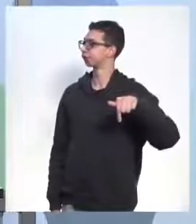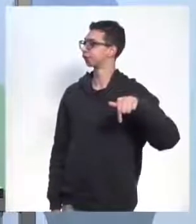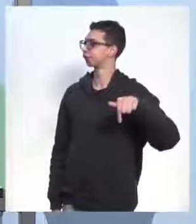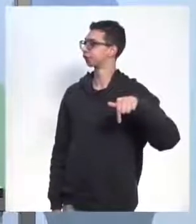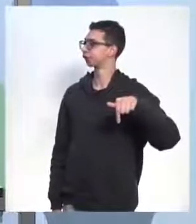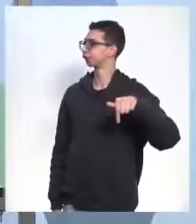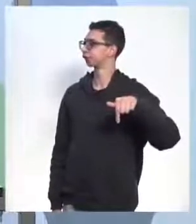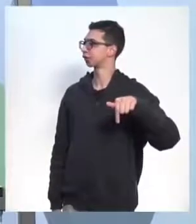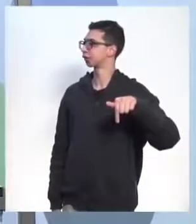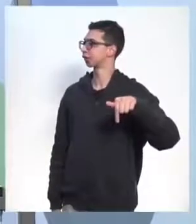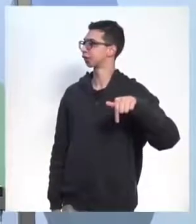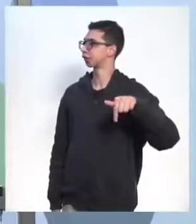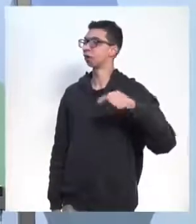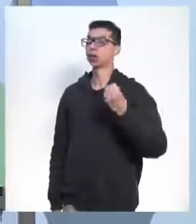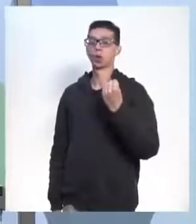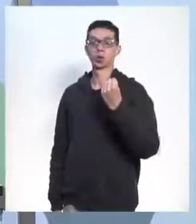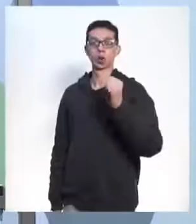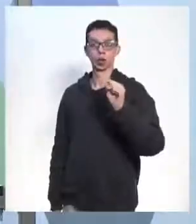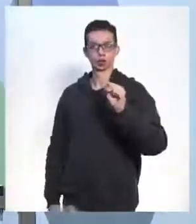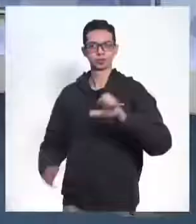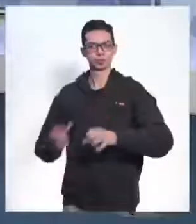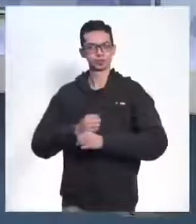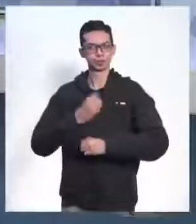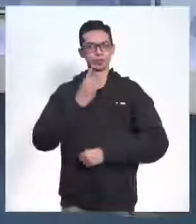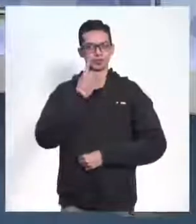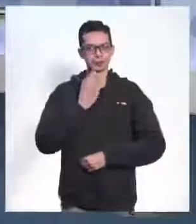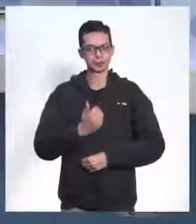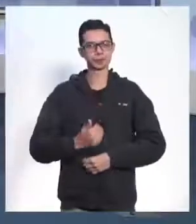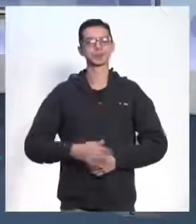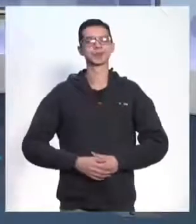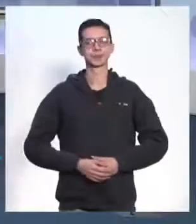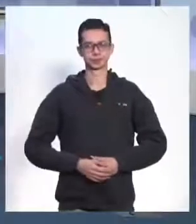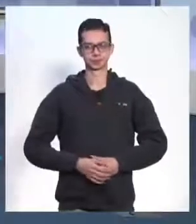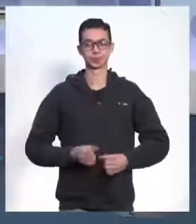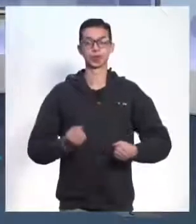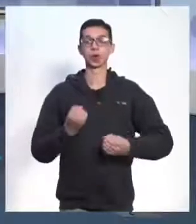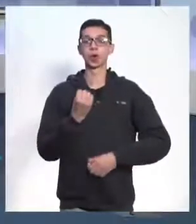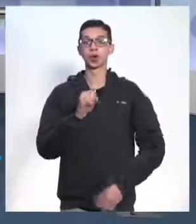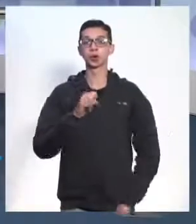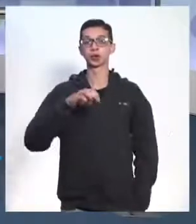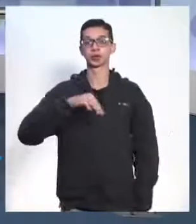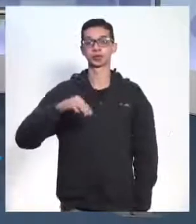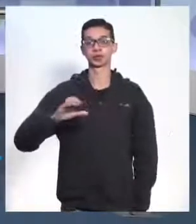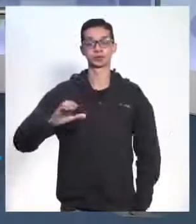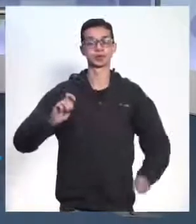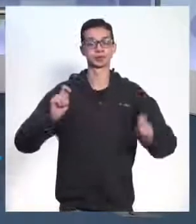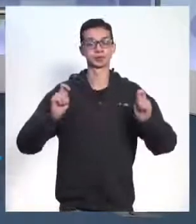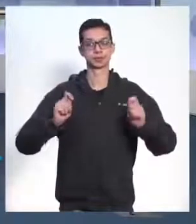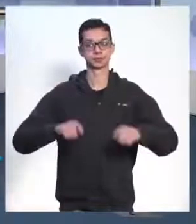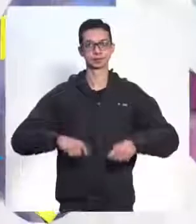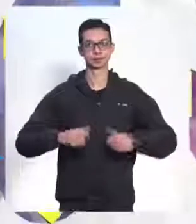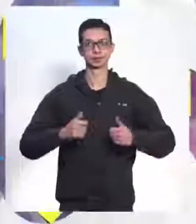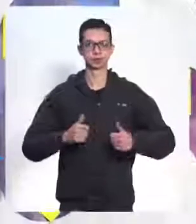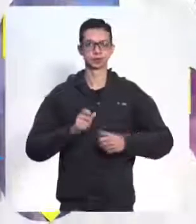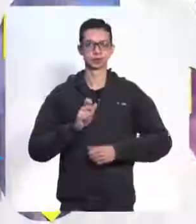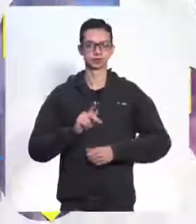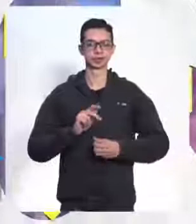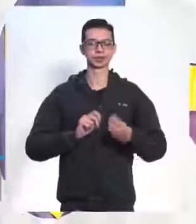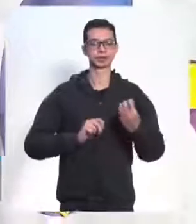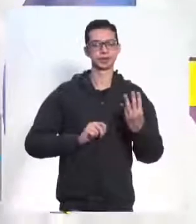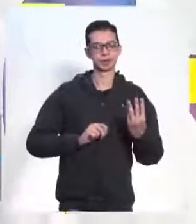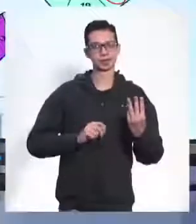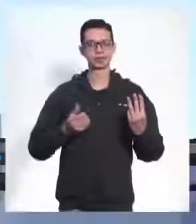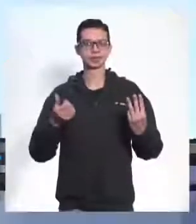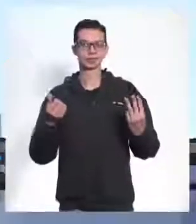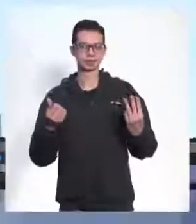7 e 8 pontos, que são os 8 múltiplos comuns nesse intervalo entre 3 e 6.